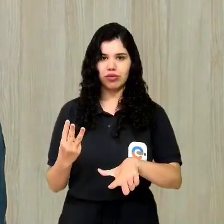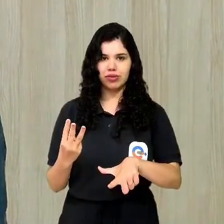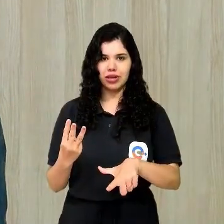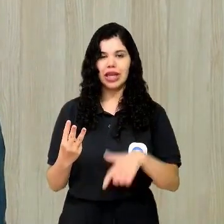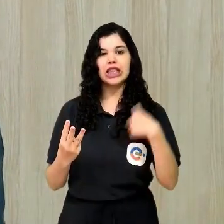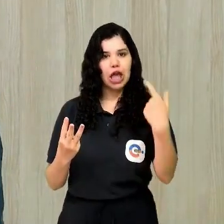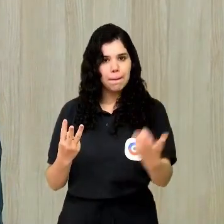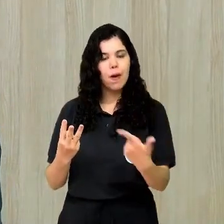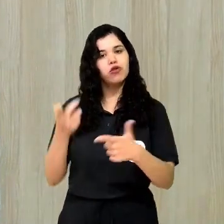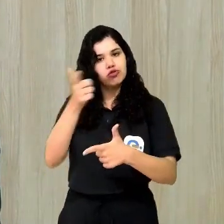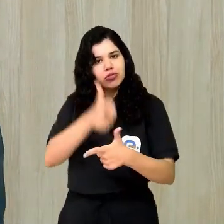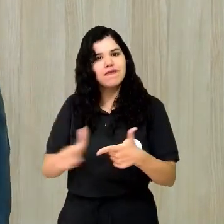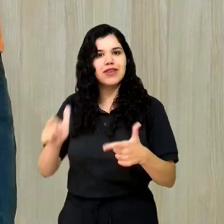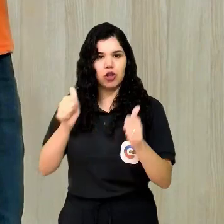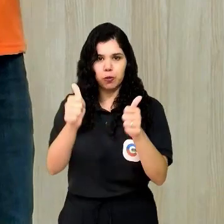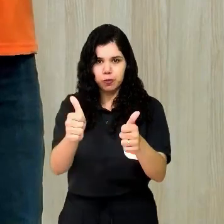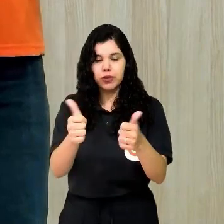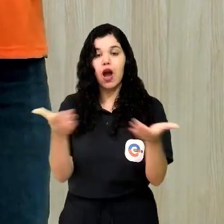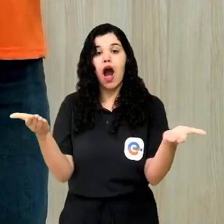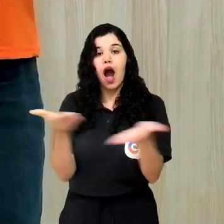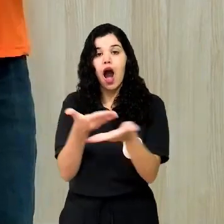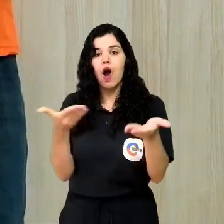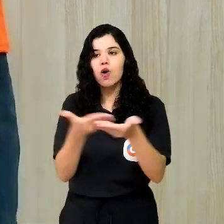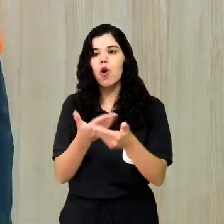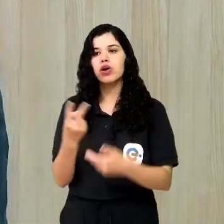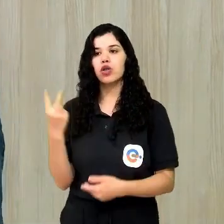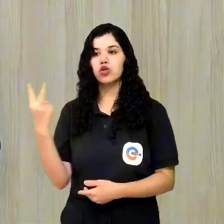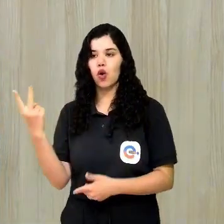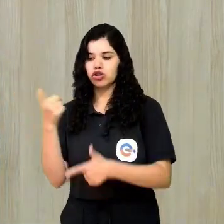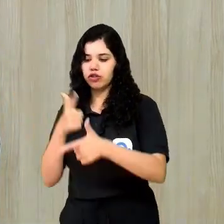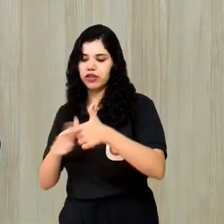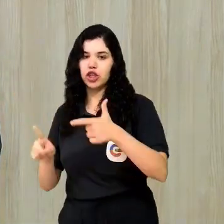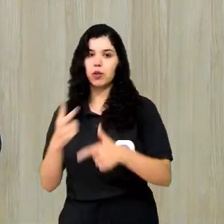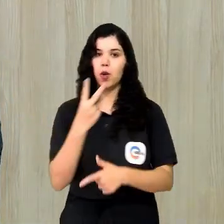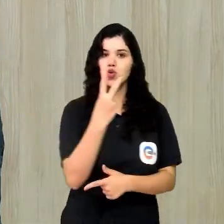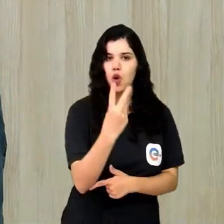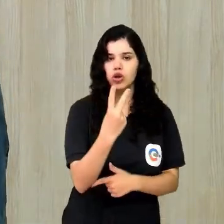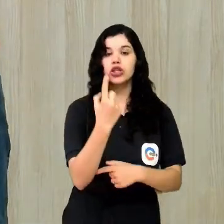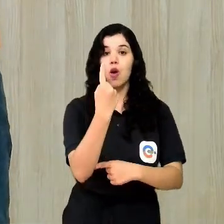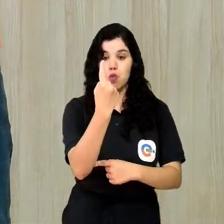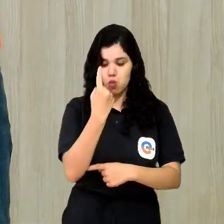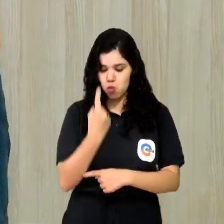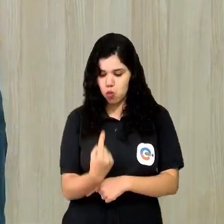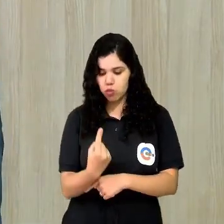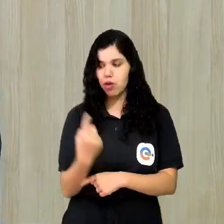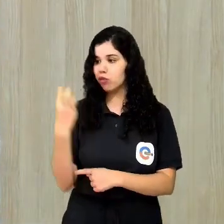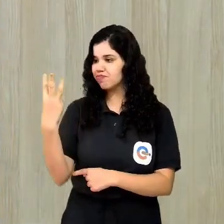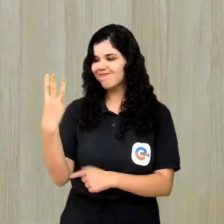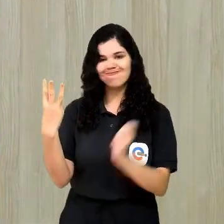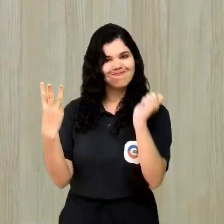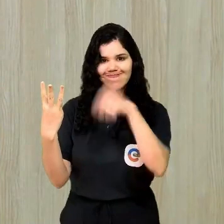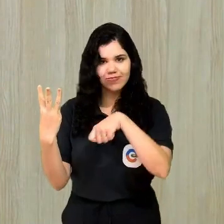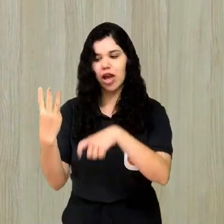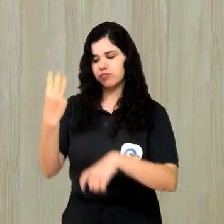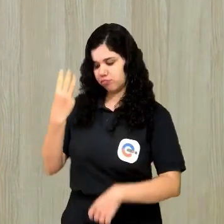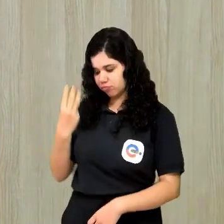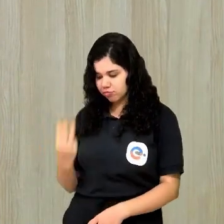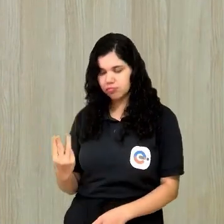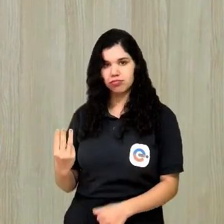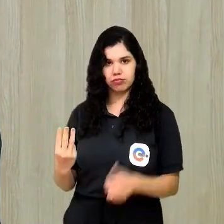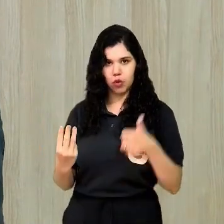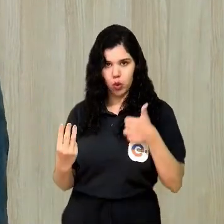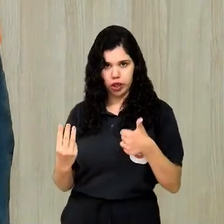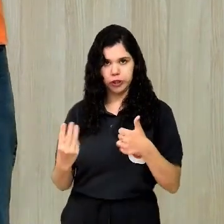ele posteriormente, tá? Então, a gente vai fatorar o 2 por 2, que vai dar 1, e o 3 que não pode fatorar, a gente